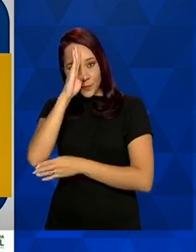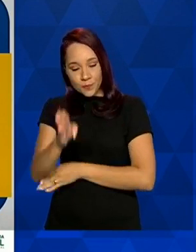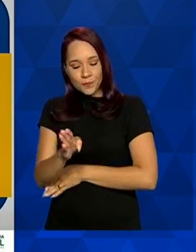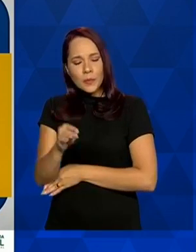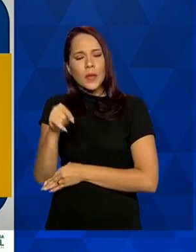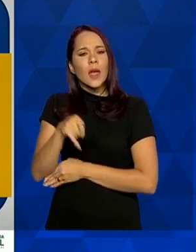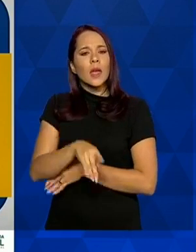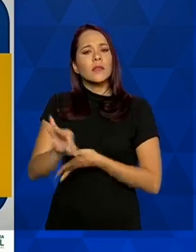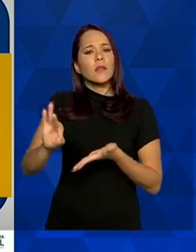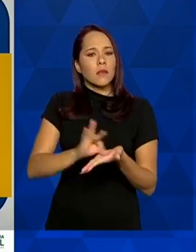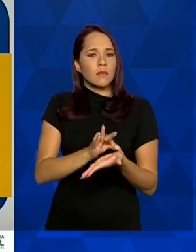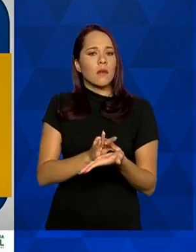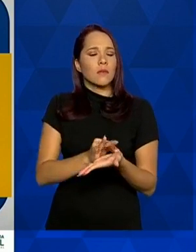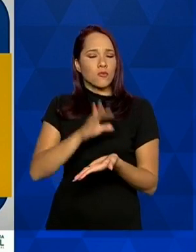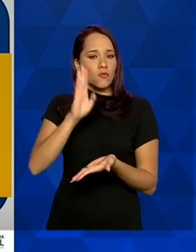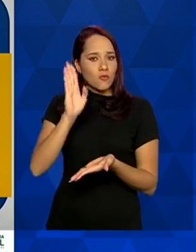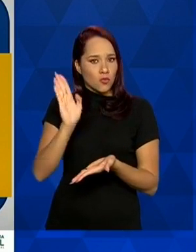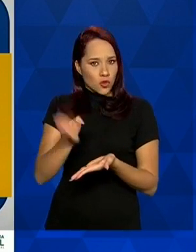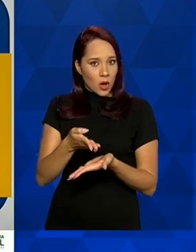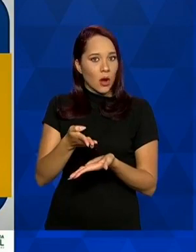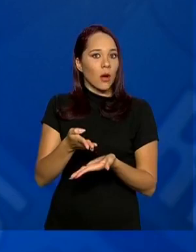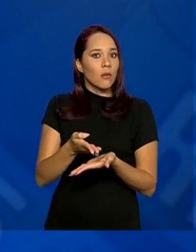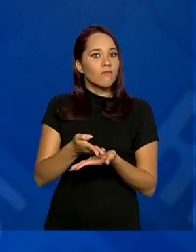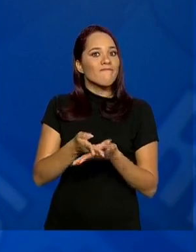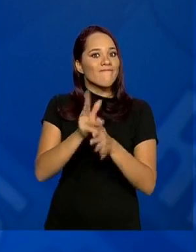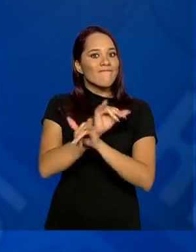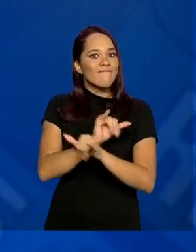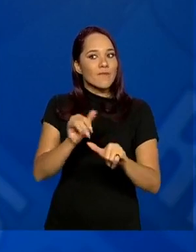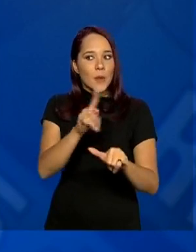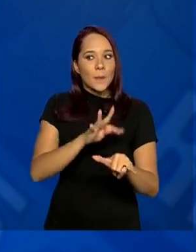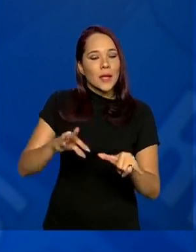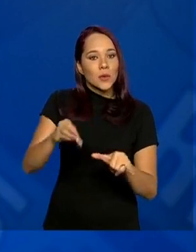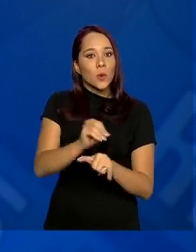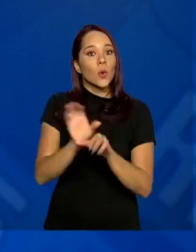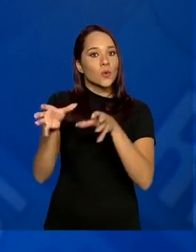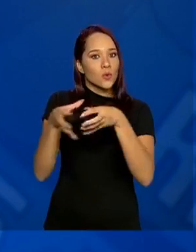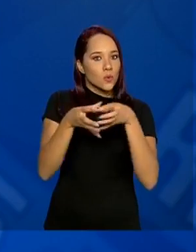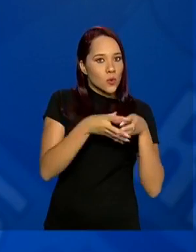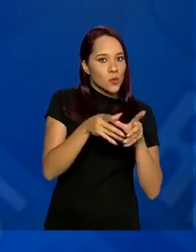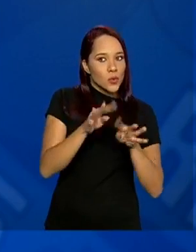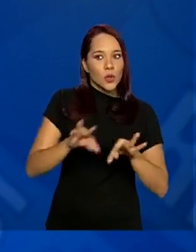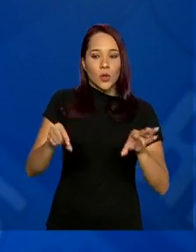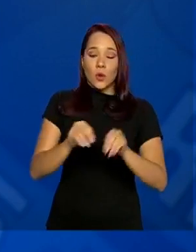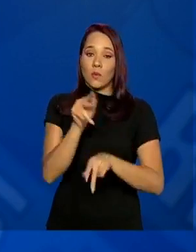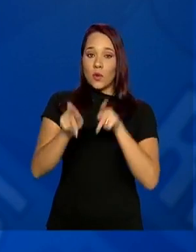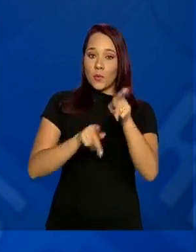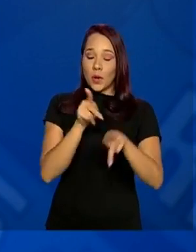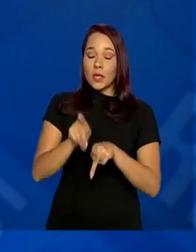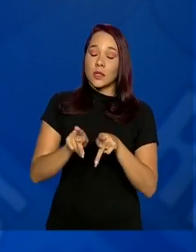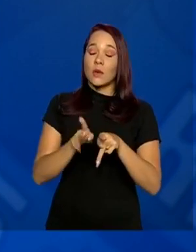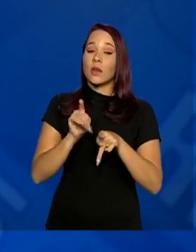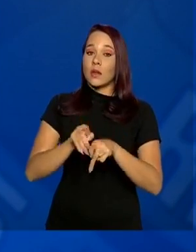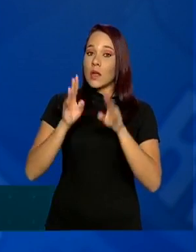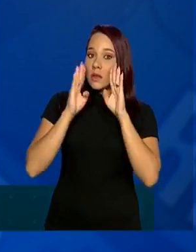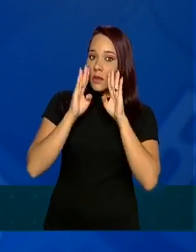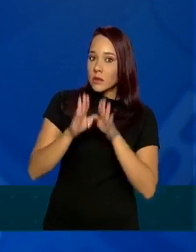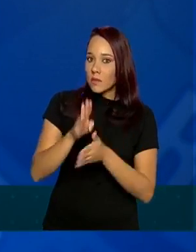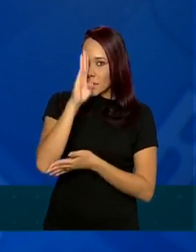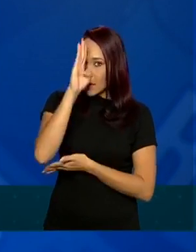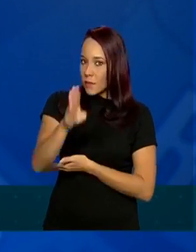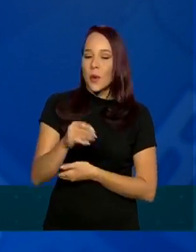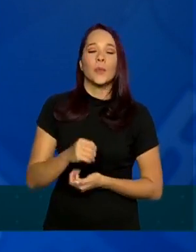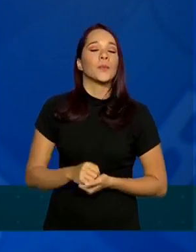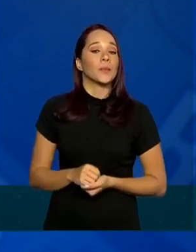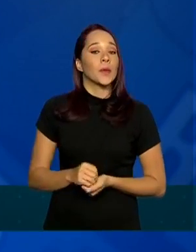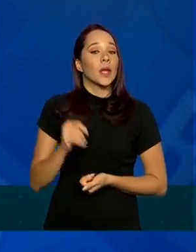Esse cadastramento já é algo que a gente fomenta para todas as equipes e toda a população atendida na atenção primária. Ele faz